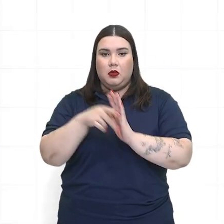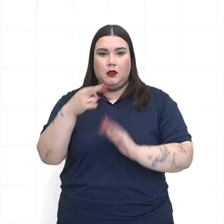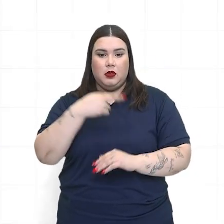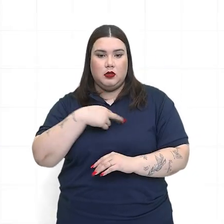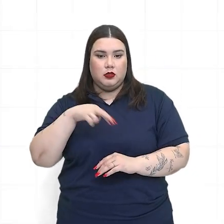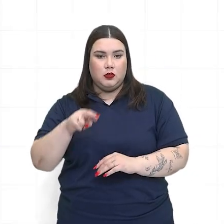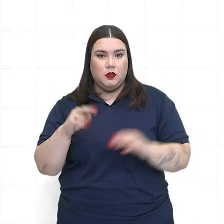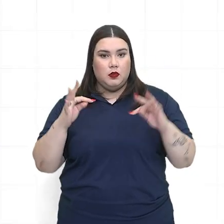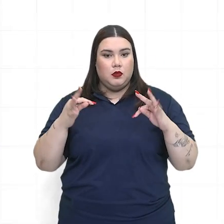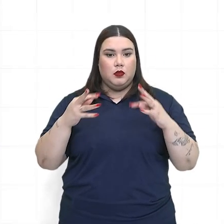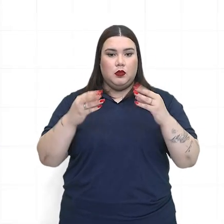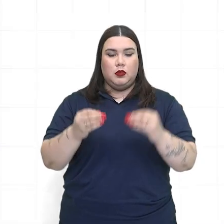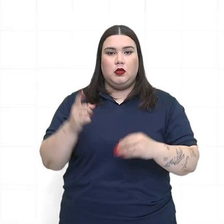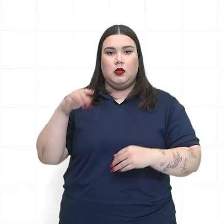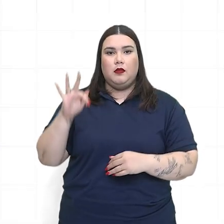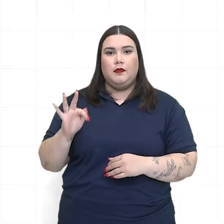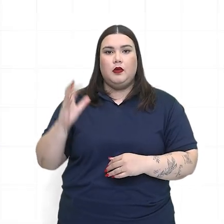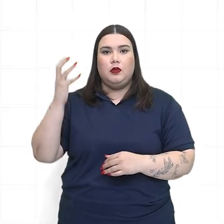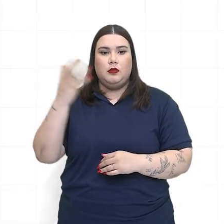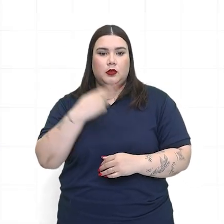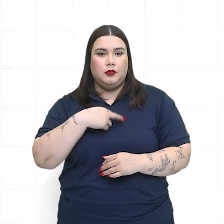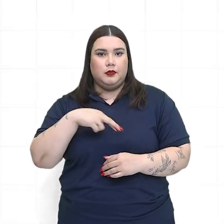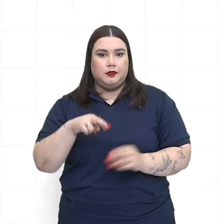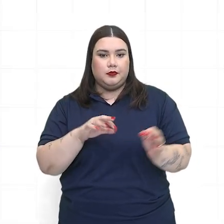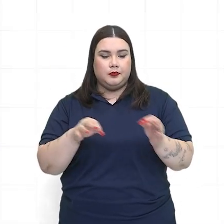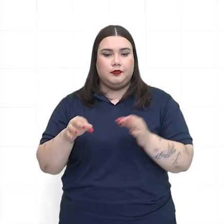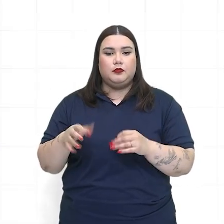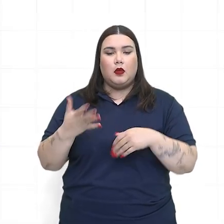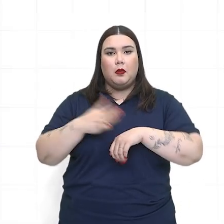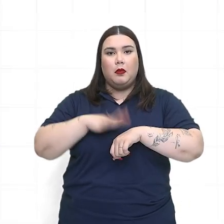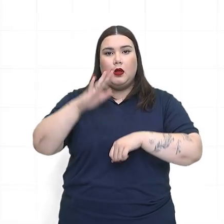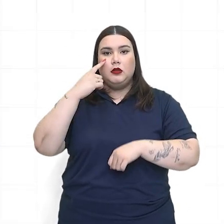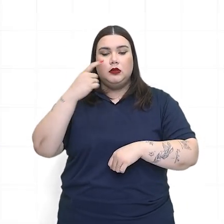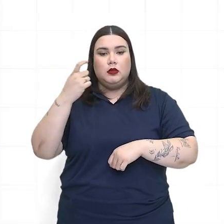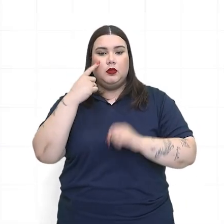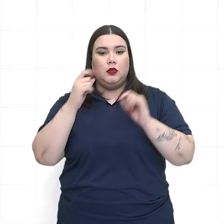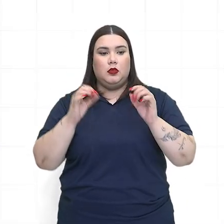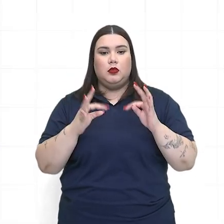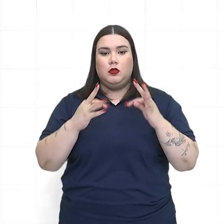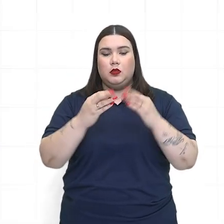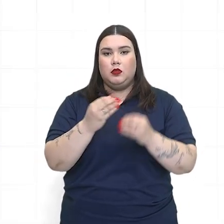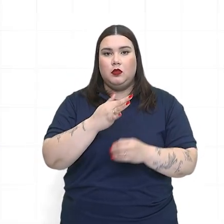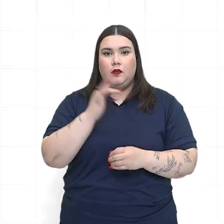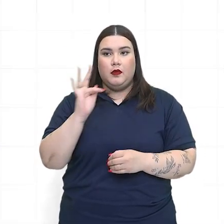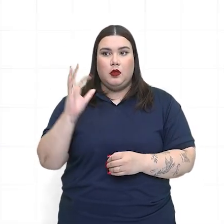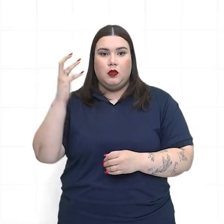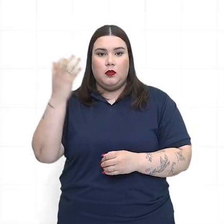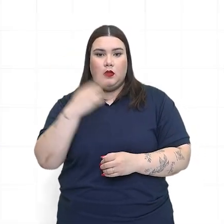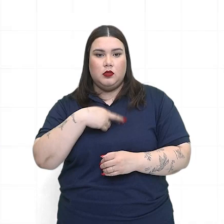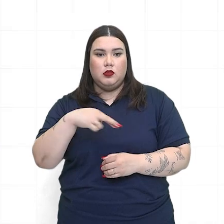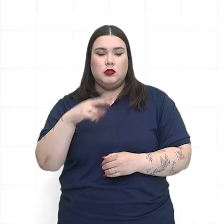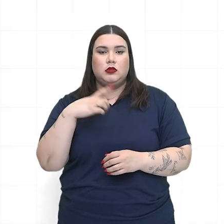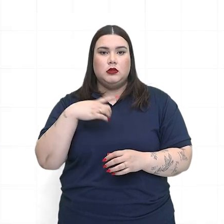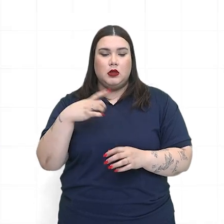religião, tudo é fenômeno religioso. E mais interessante que todo fenômeno religioso tem um impacto